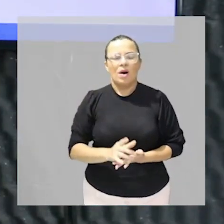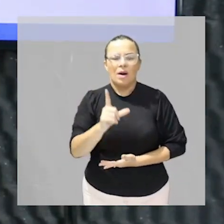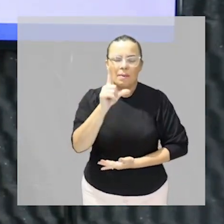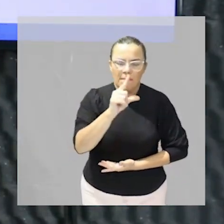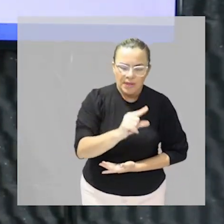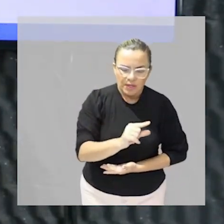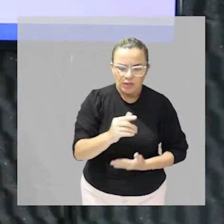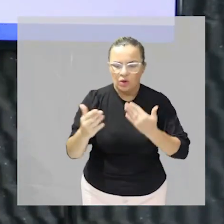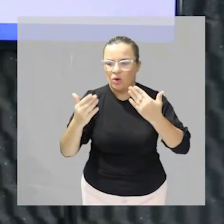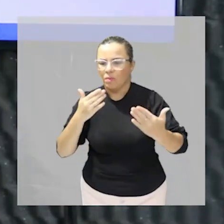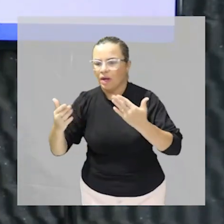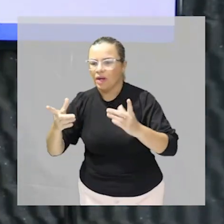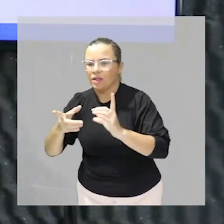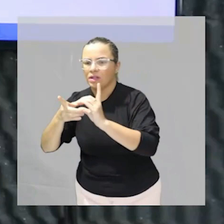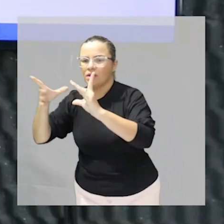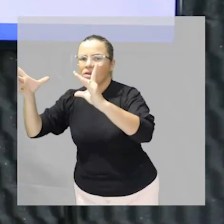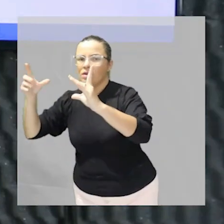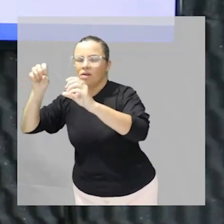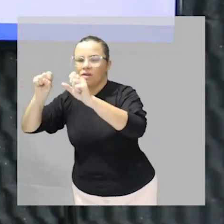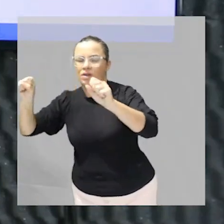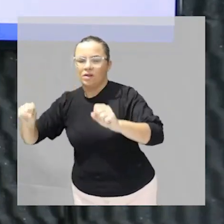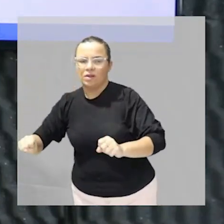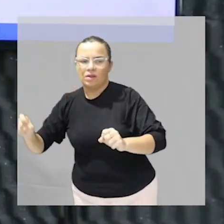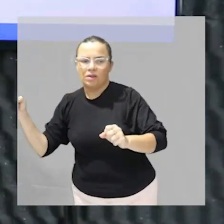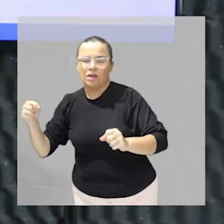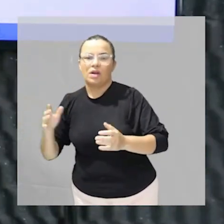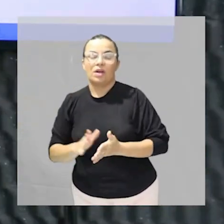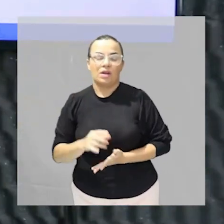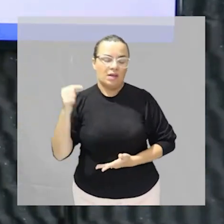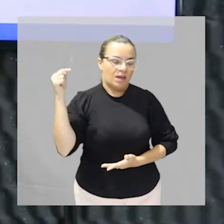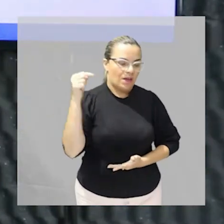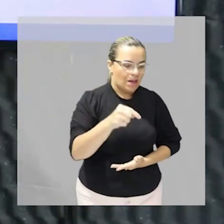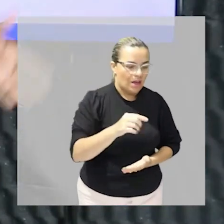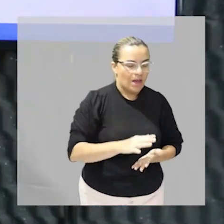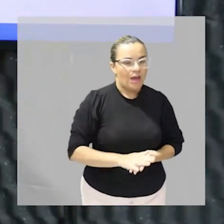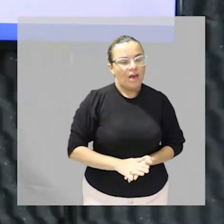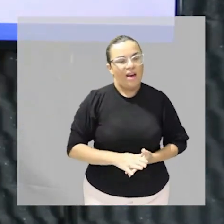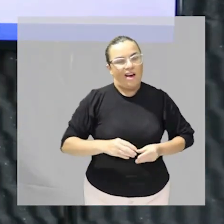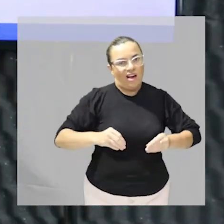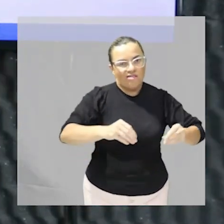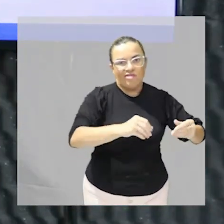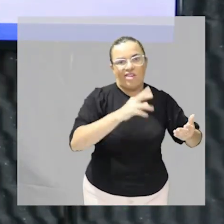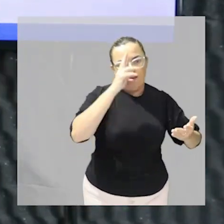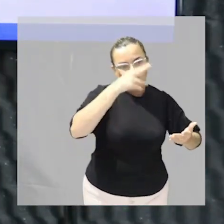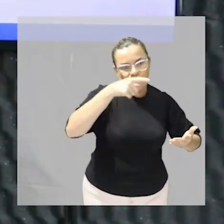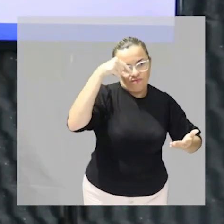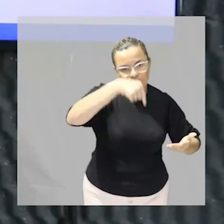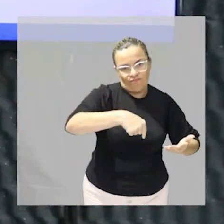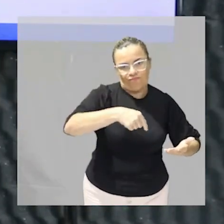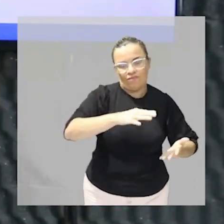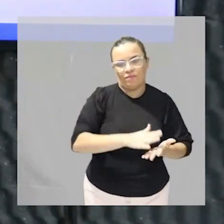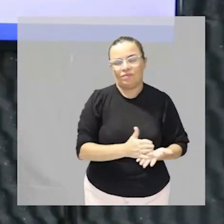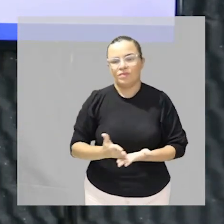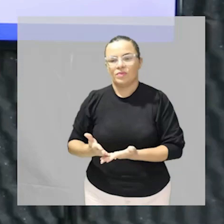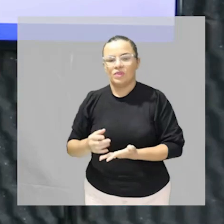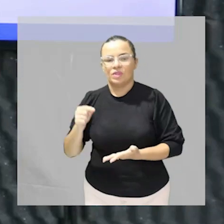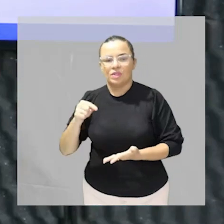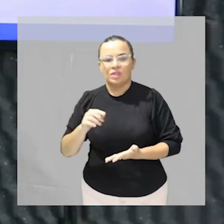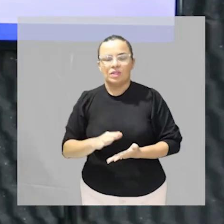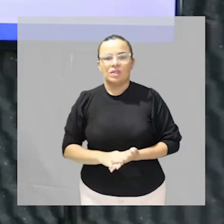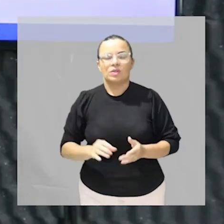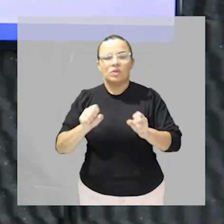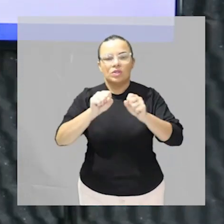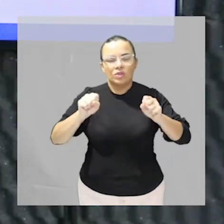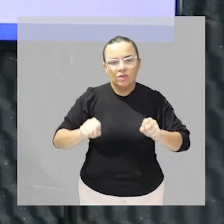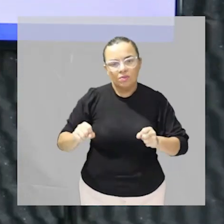critério? É justamente a terra. Até um critério importante, lá nos modelos aristocráticos oligárquicos, não no modelo